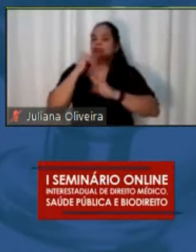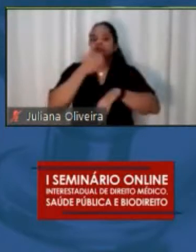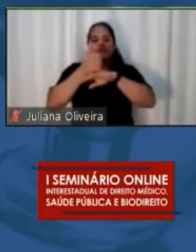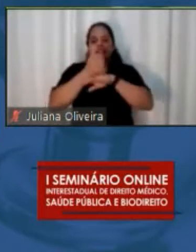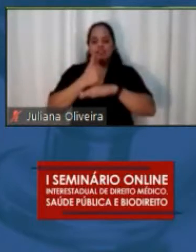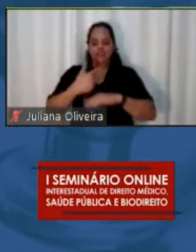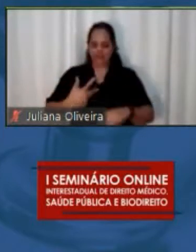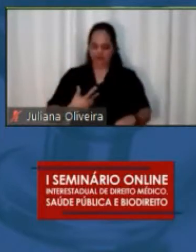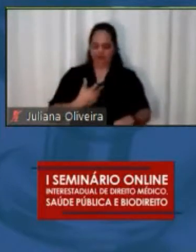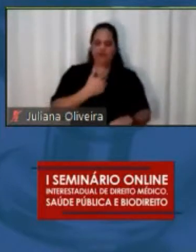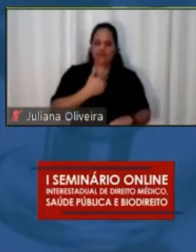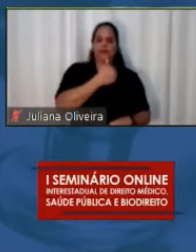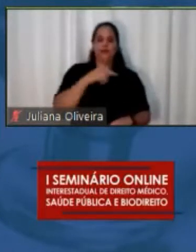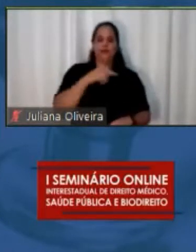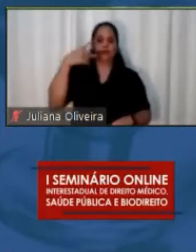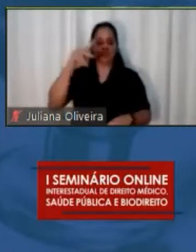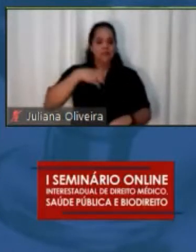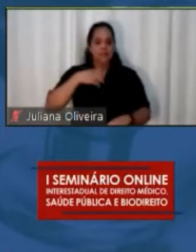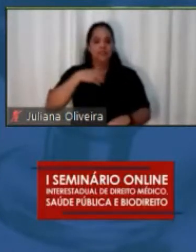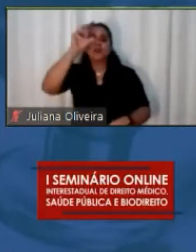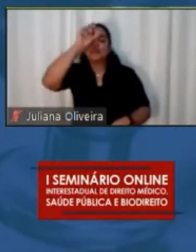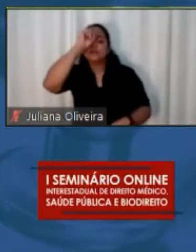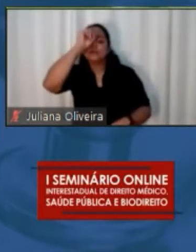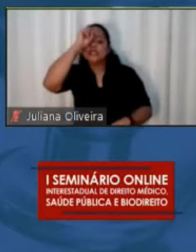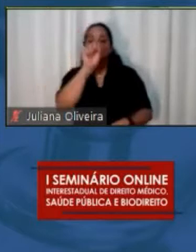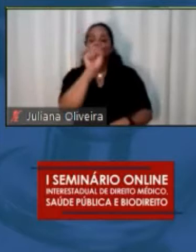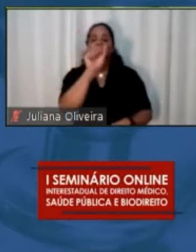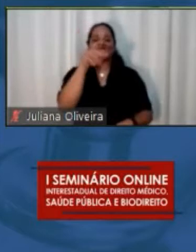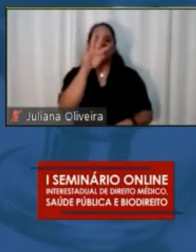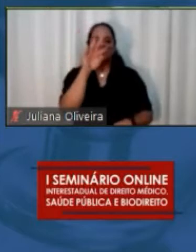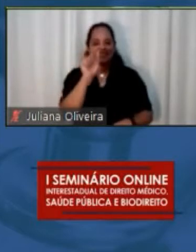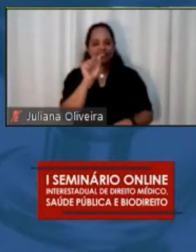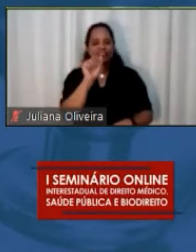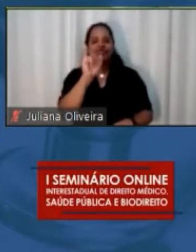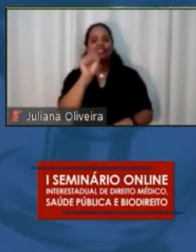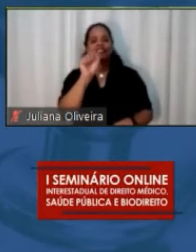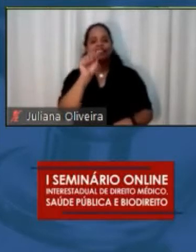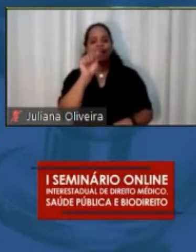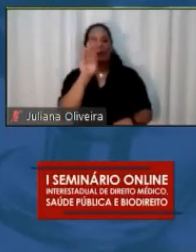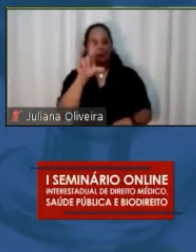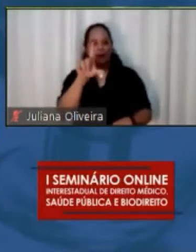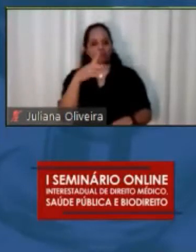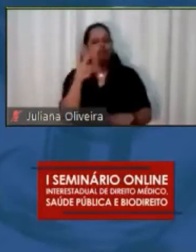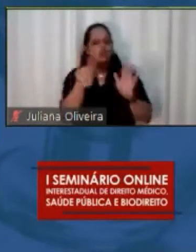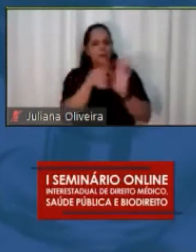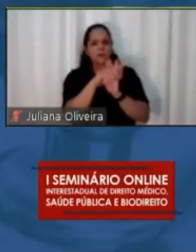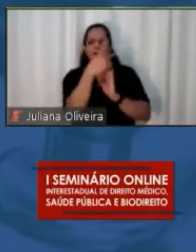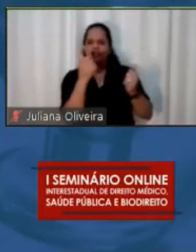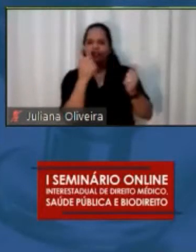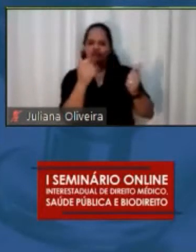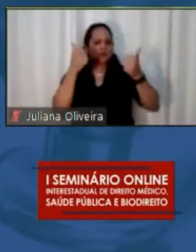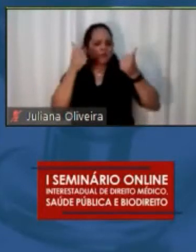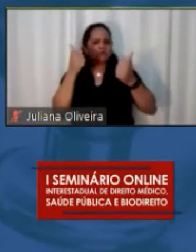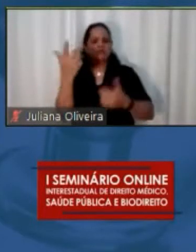ter envolvido no nosso programa de gerenciamento de sangue especialidades tão distintas quanto cirurgia ortopédica,